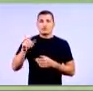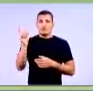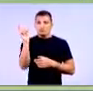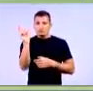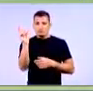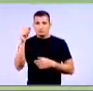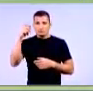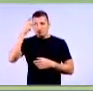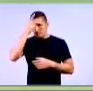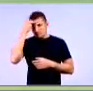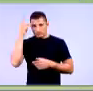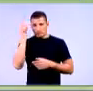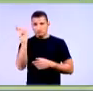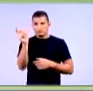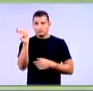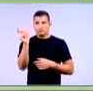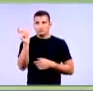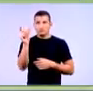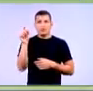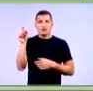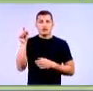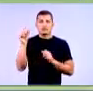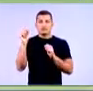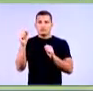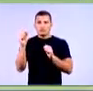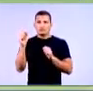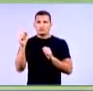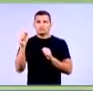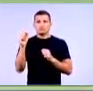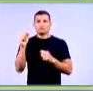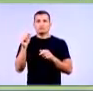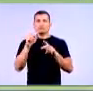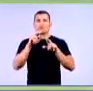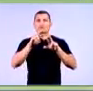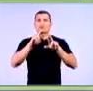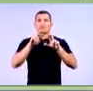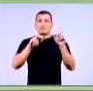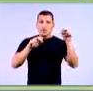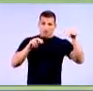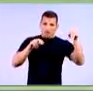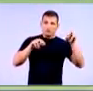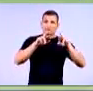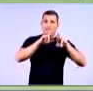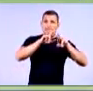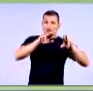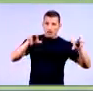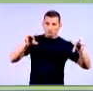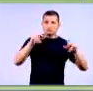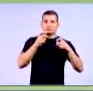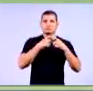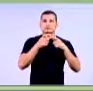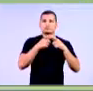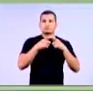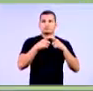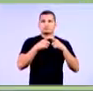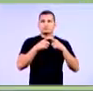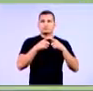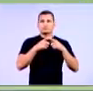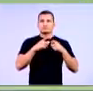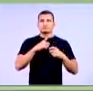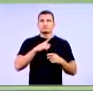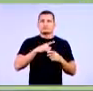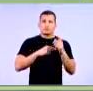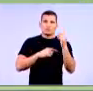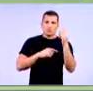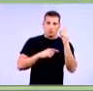paciente, ele pode ser consultado por N médicos. Lembrando que esse N quer dizer vários. Então, eu tenho a ligação que um médico